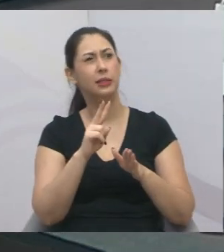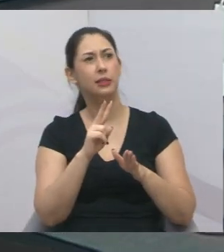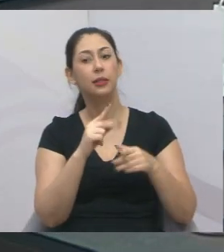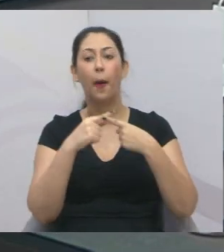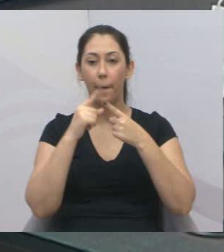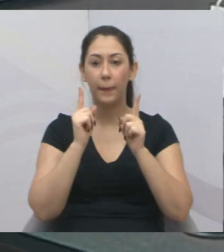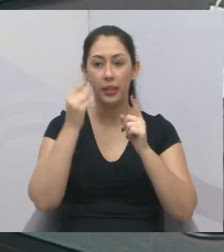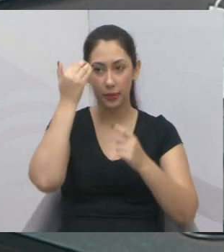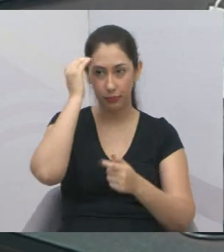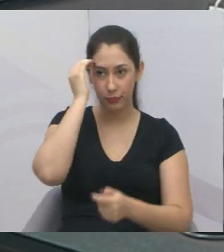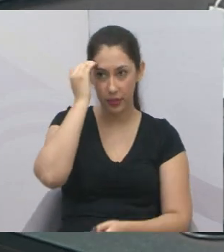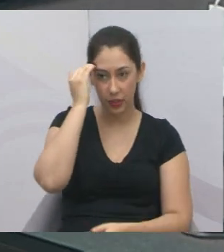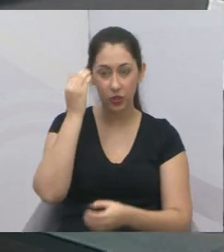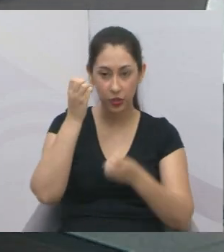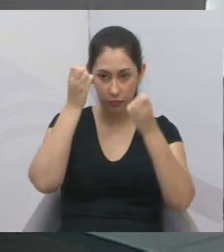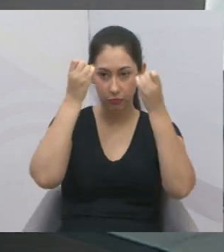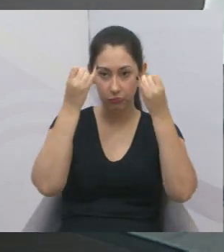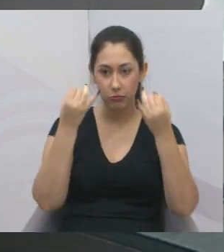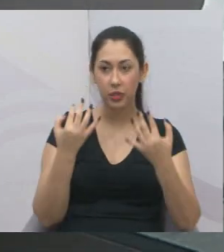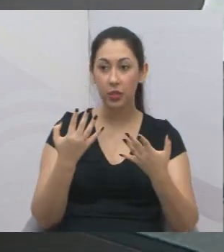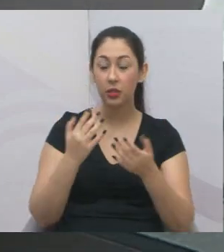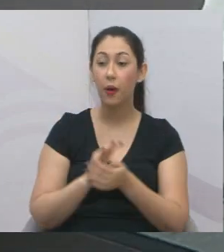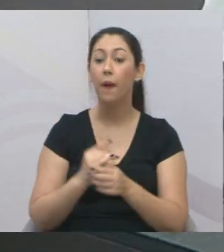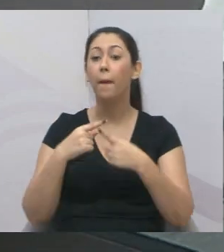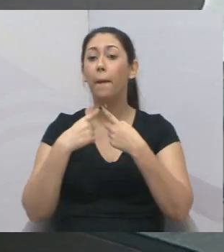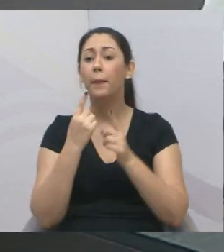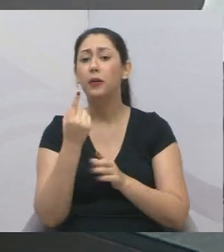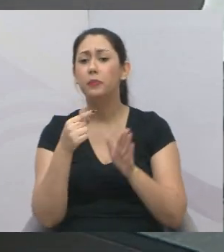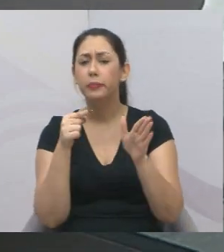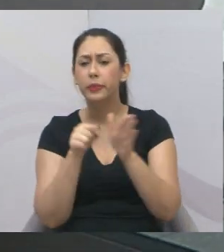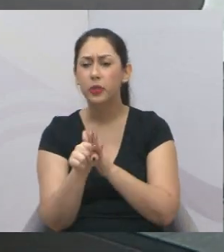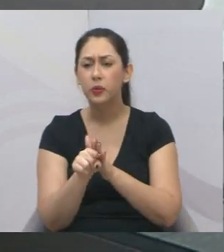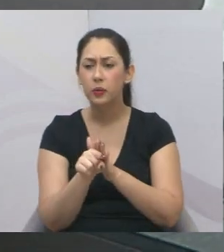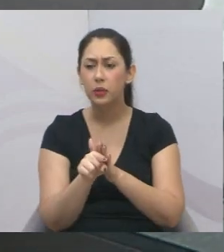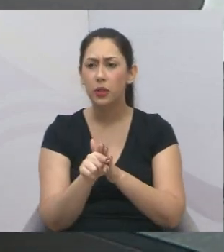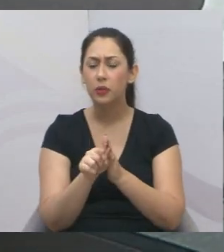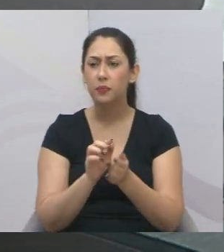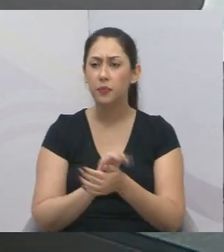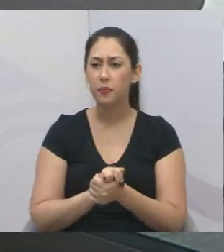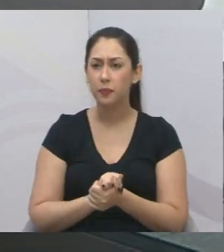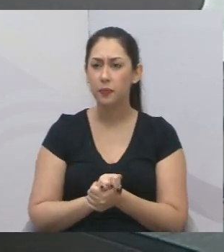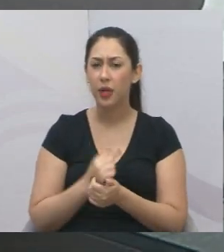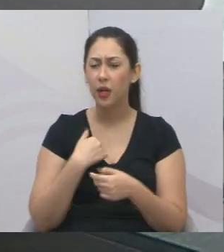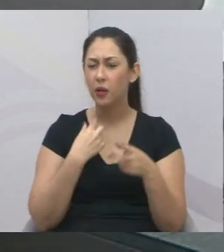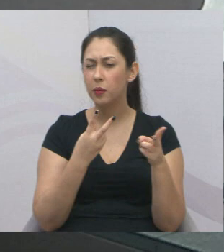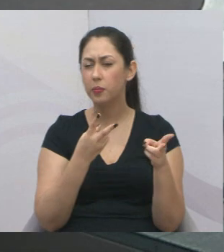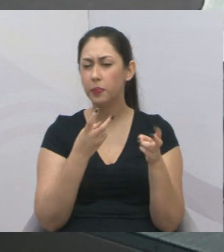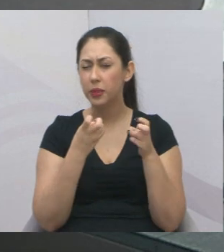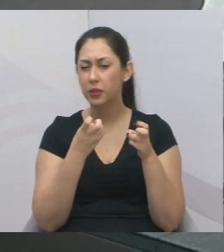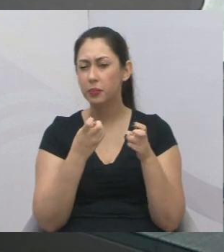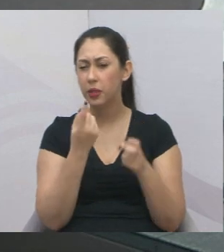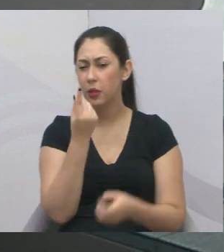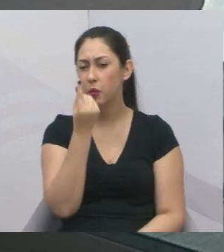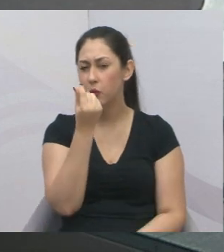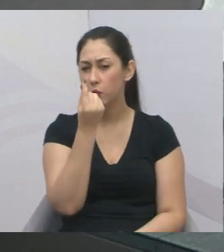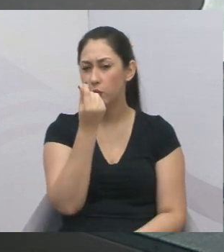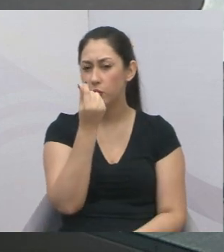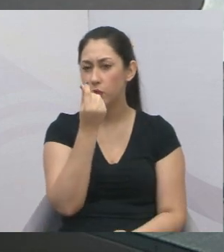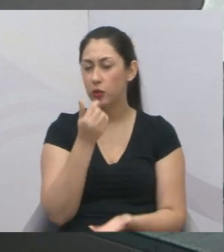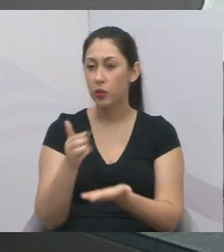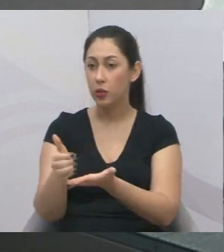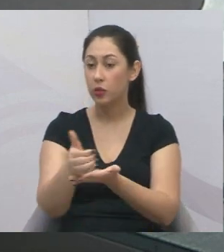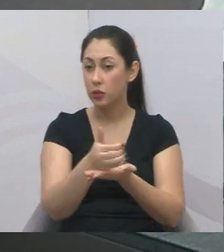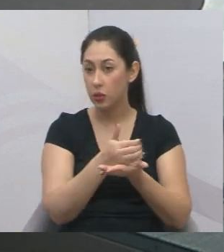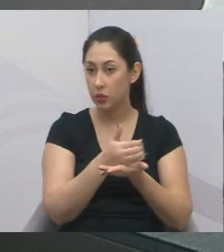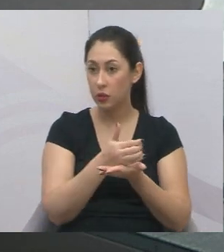foi bem claro, né? Para a gente poder. Mas eu tenho uma pergunta a fazer. Assim, eu percebi aqui que nas receitas, né, no resumo